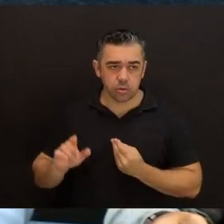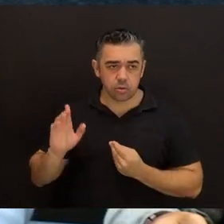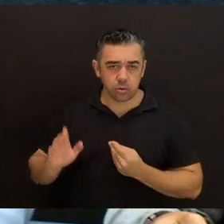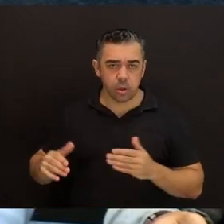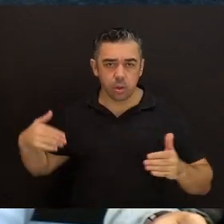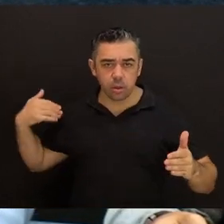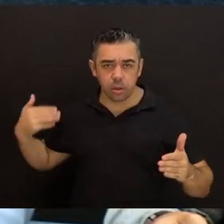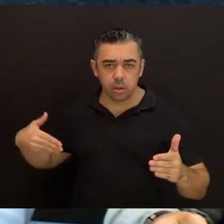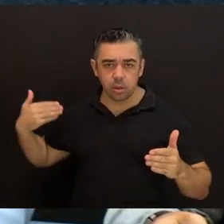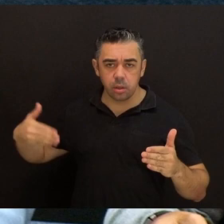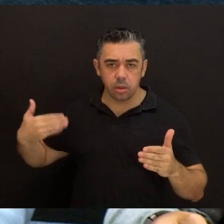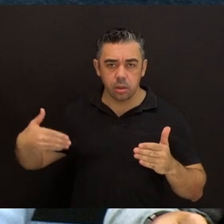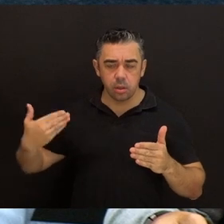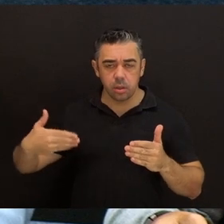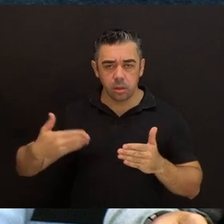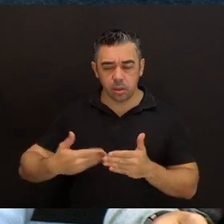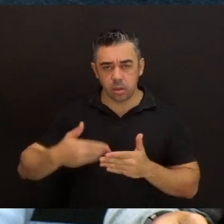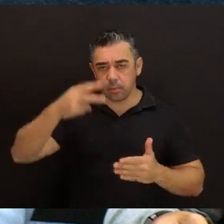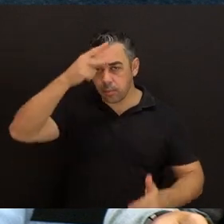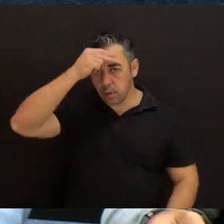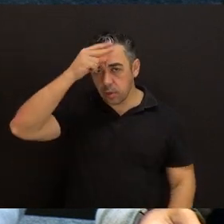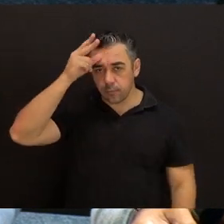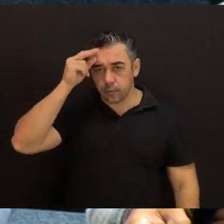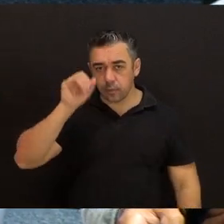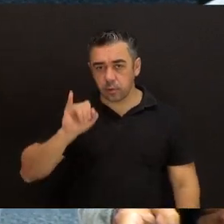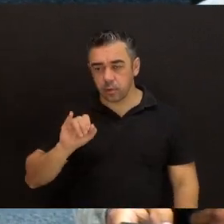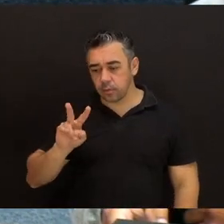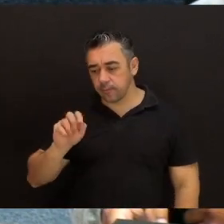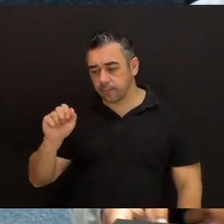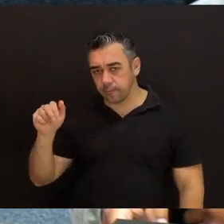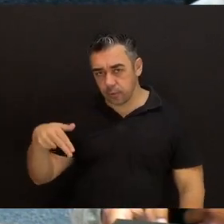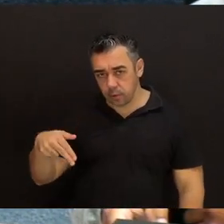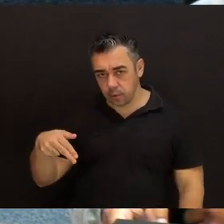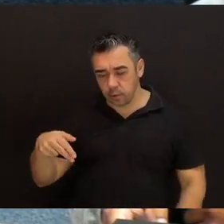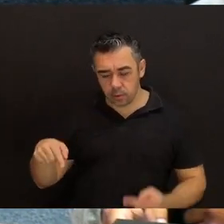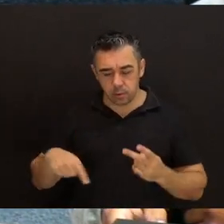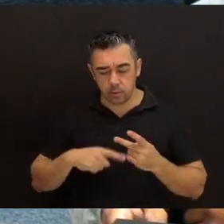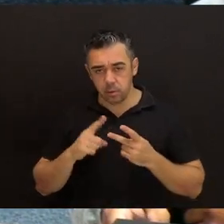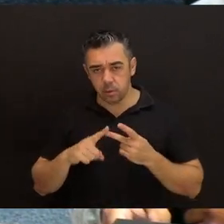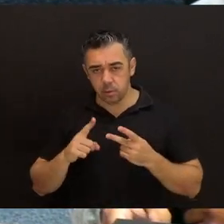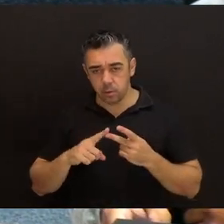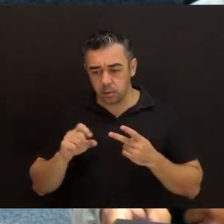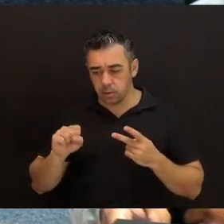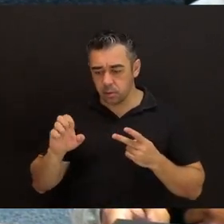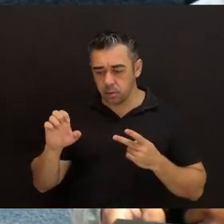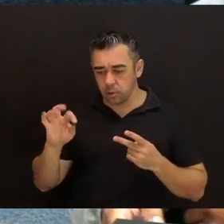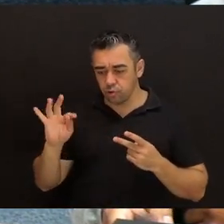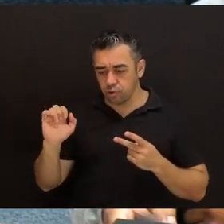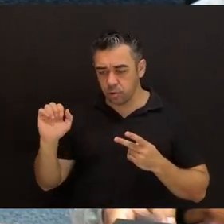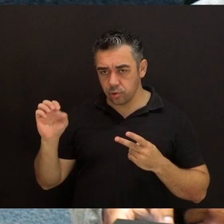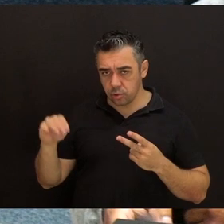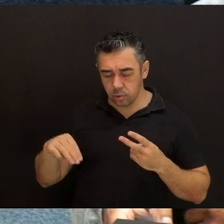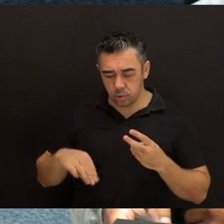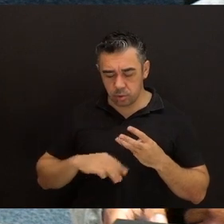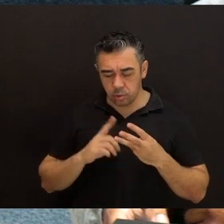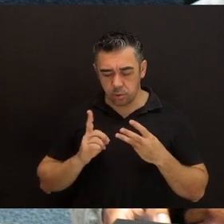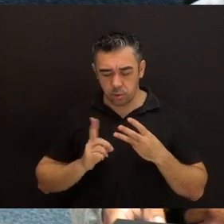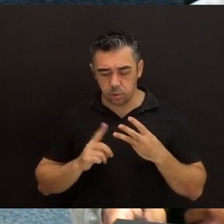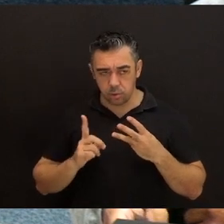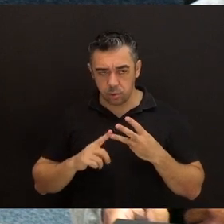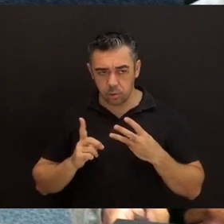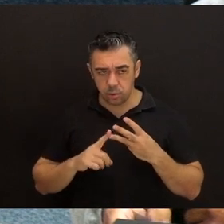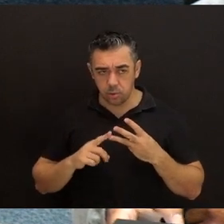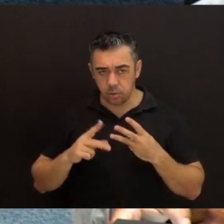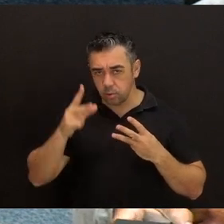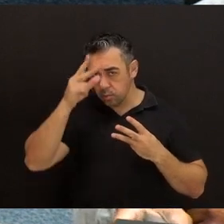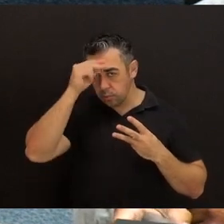a gestão do prefeito Ivan ele passou pela gestão do prefeito Ivan passou pela gestão do prefeito cetim passou pela gestão do Senhor